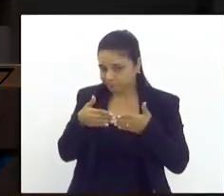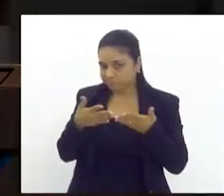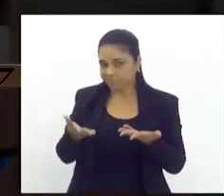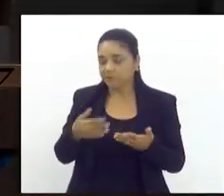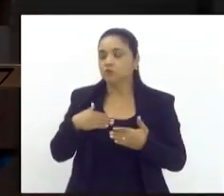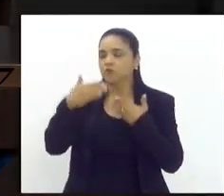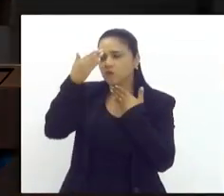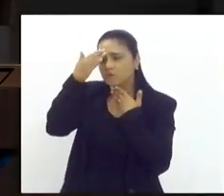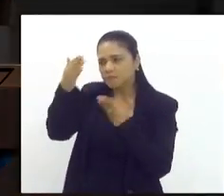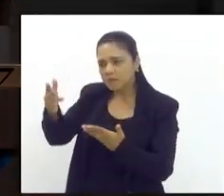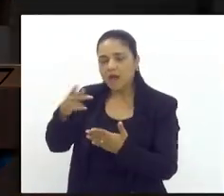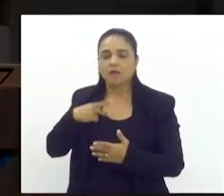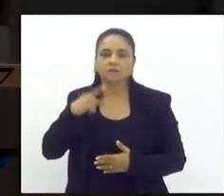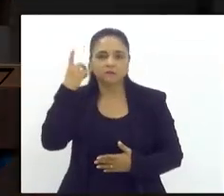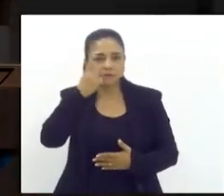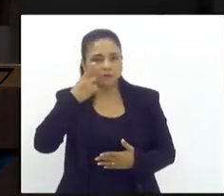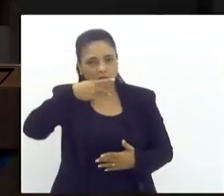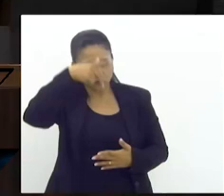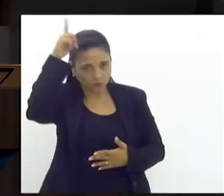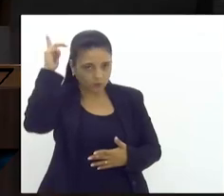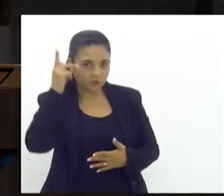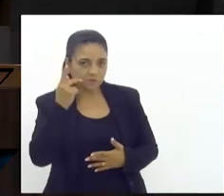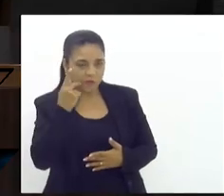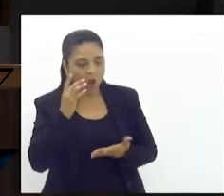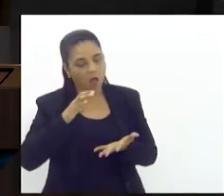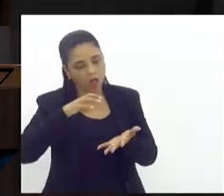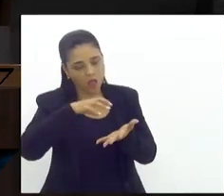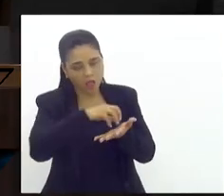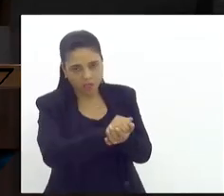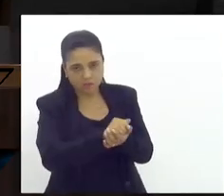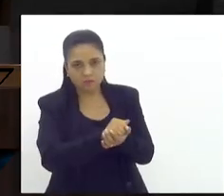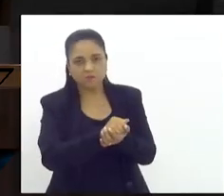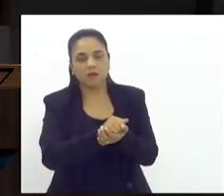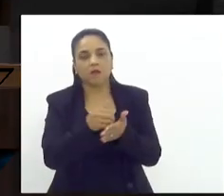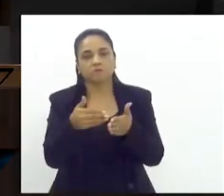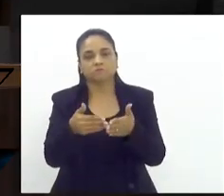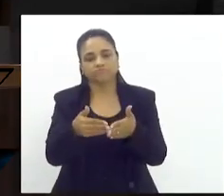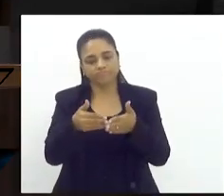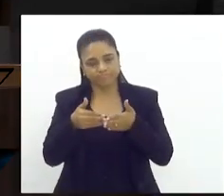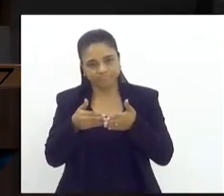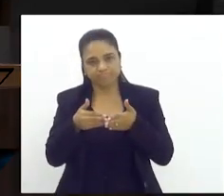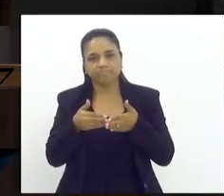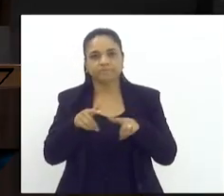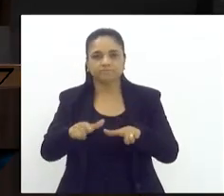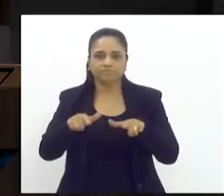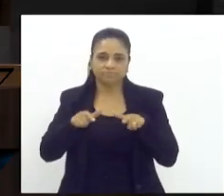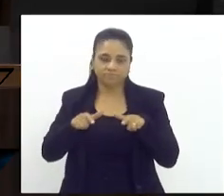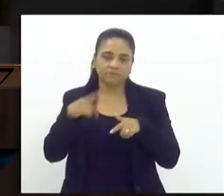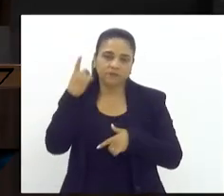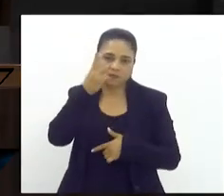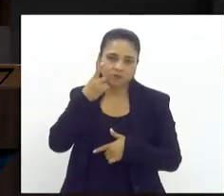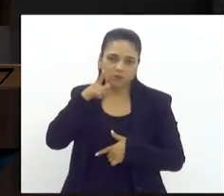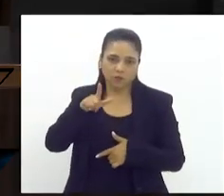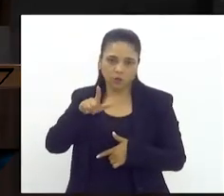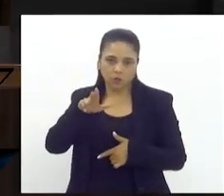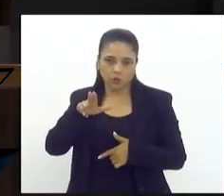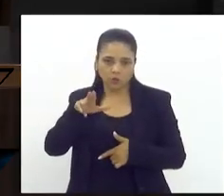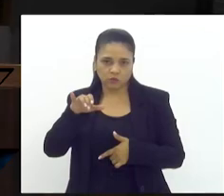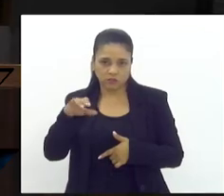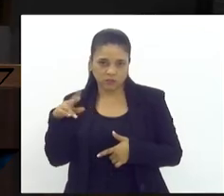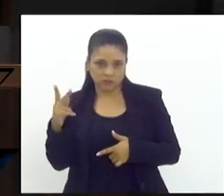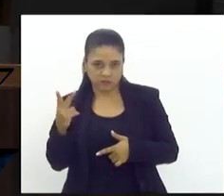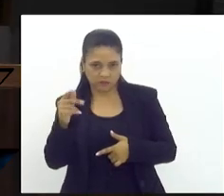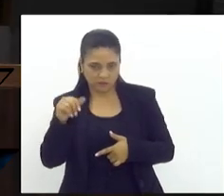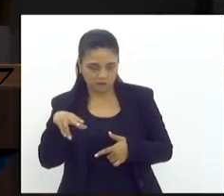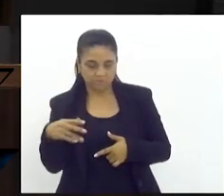querido amigo deputado Luiz Paulo tá registrado devido à ausência da nossa amiga Lucinha Deputado Júlio Rocha por favor